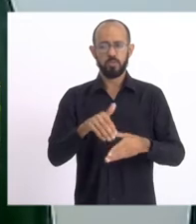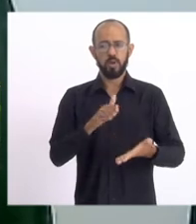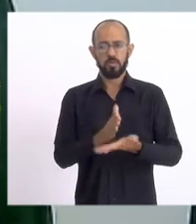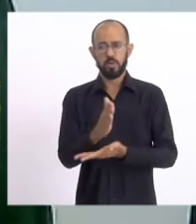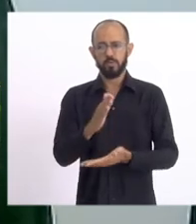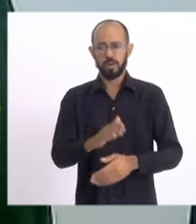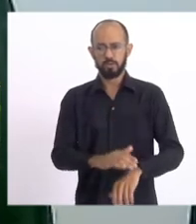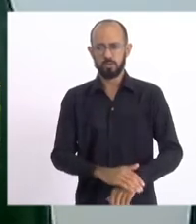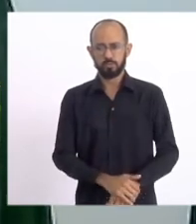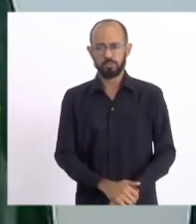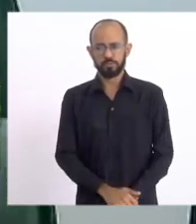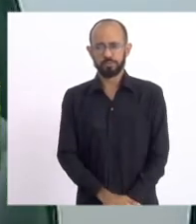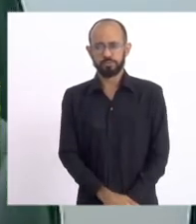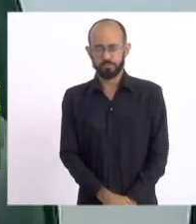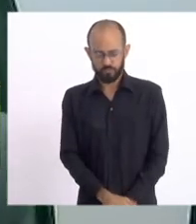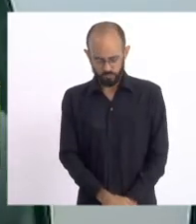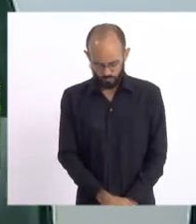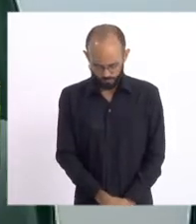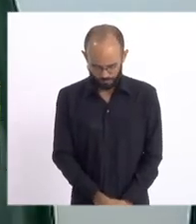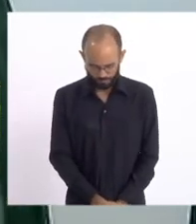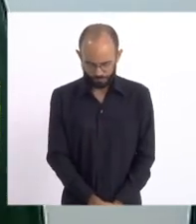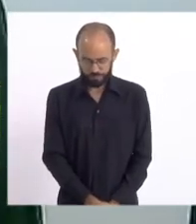aprovada.